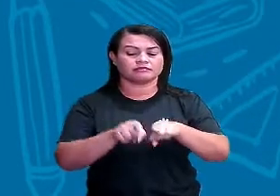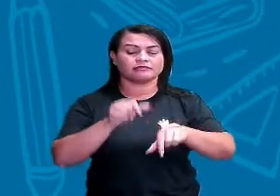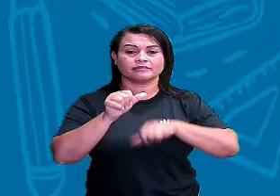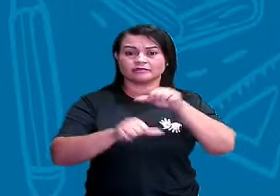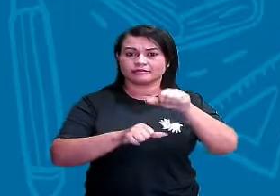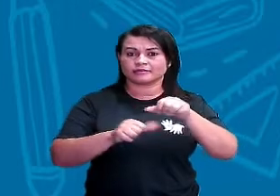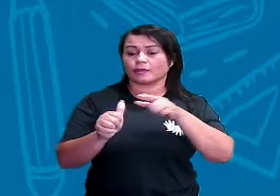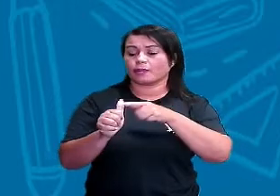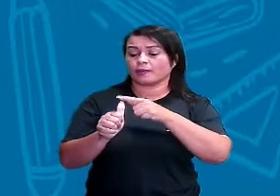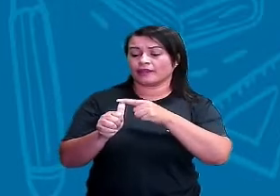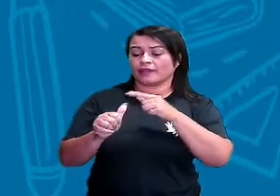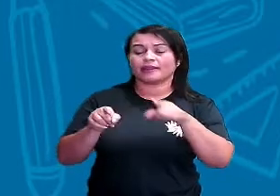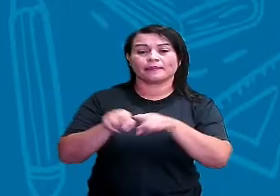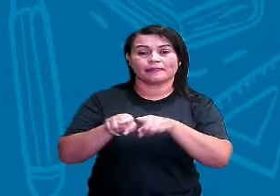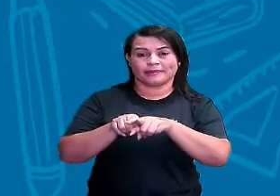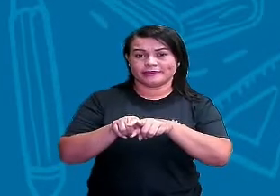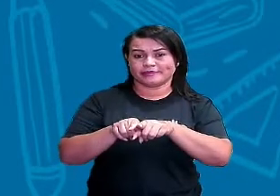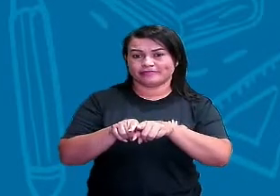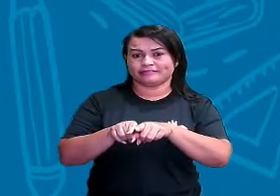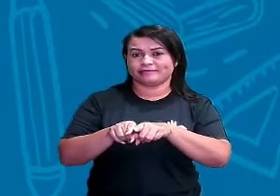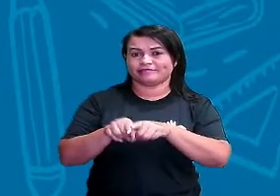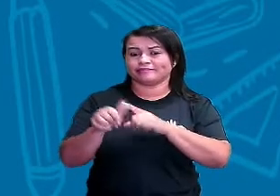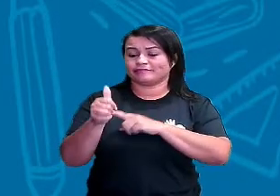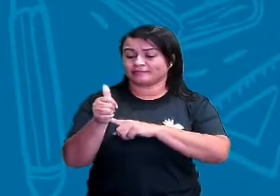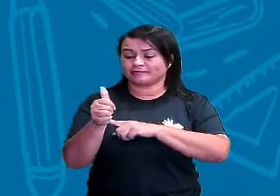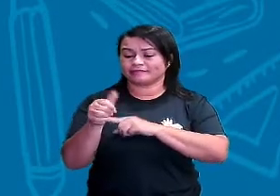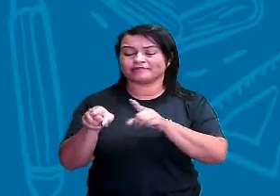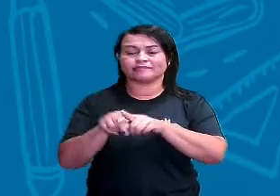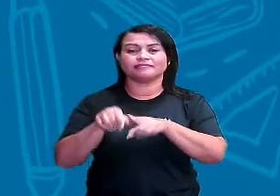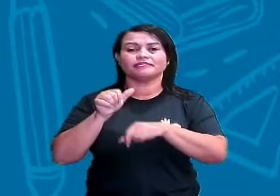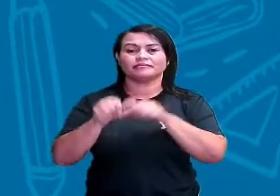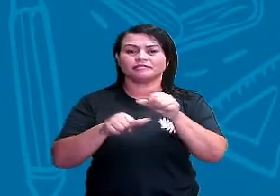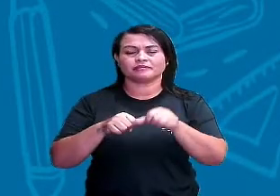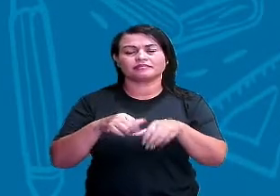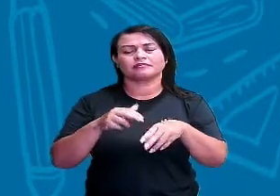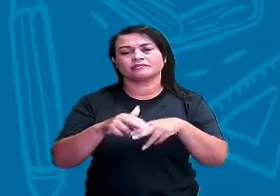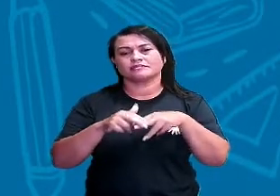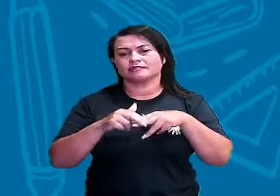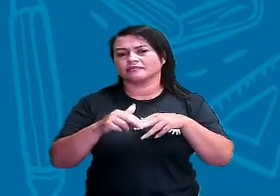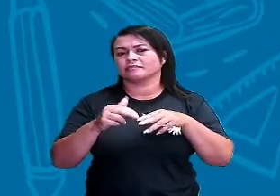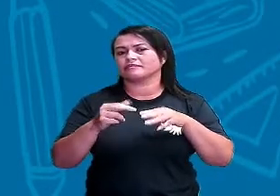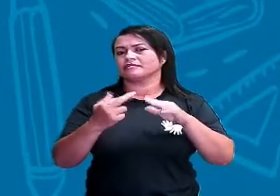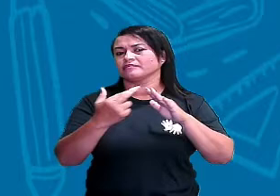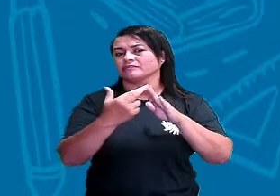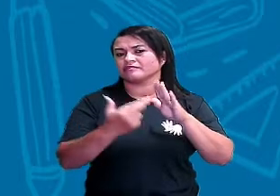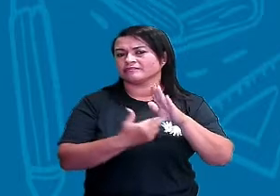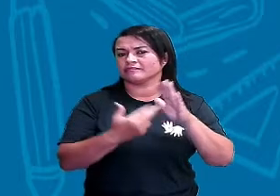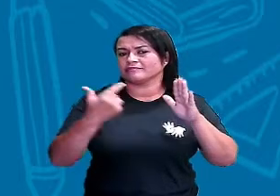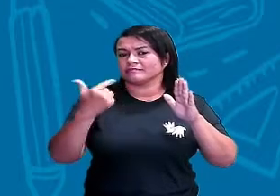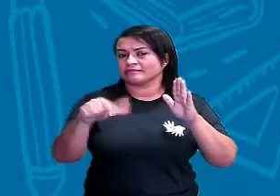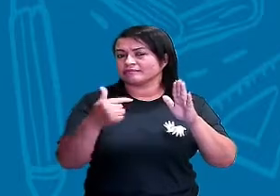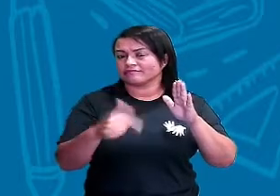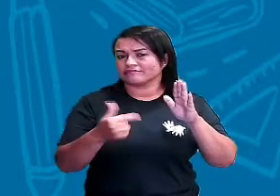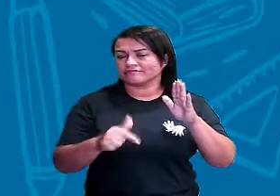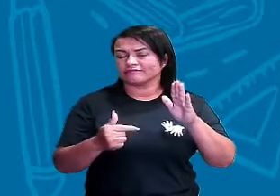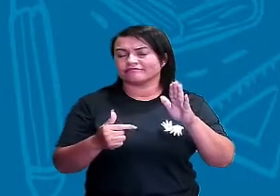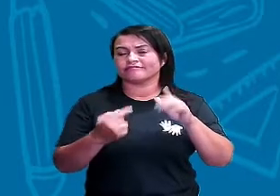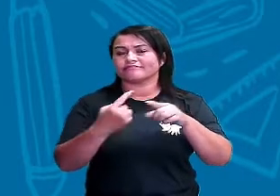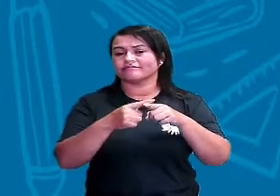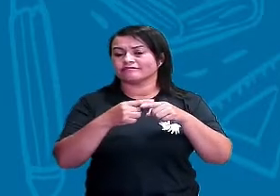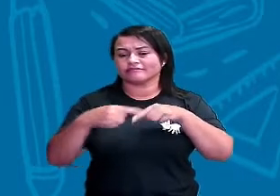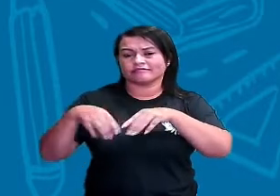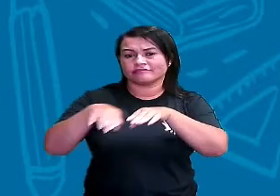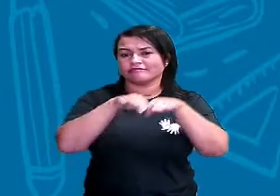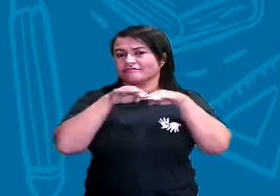do polegar muda. Então, por isso que é uma medida não padronizada, porque ela não é